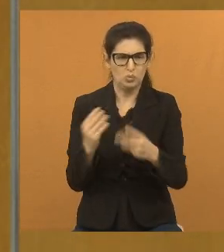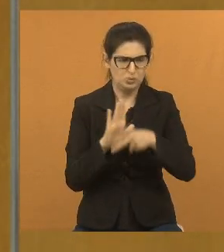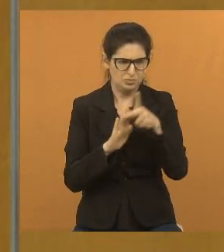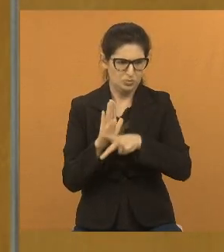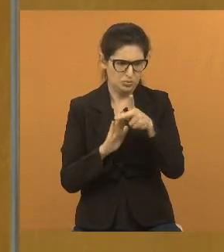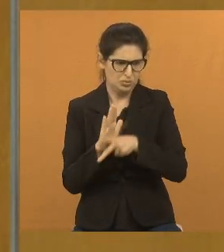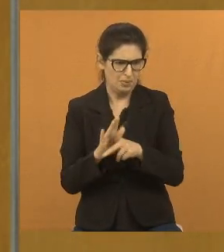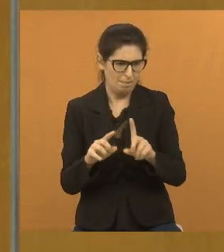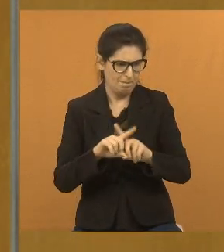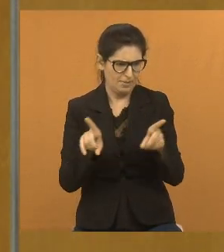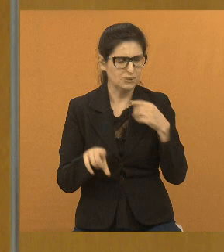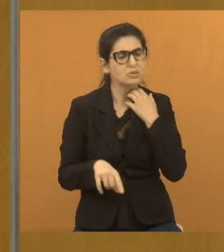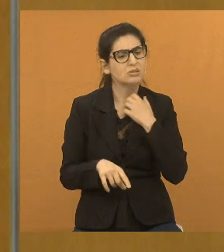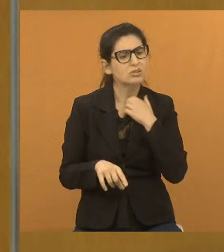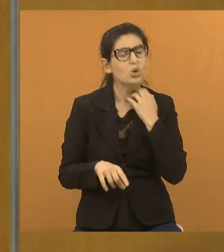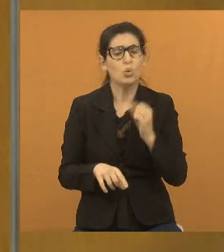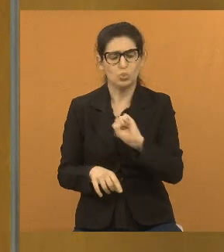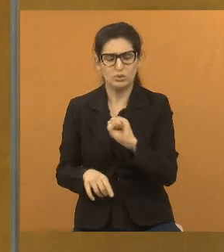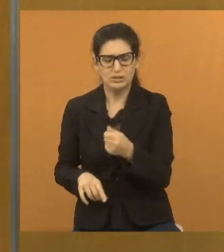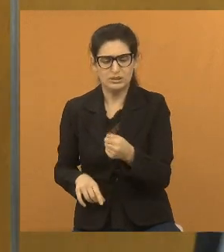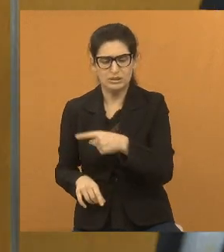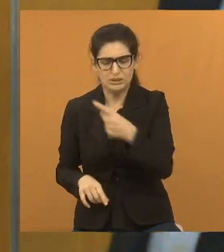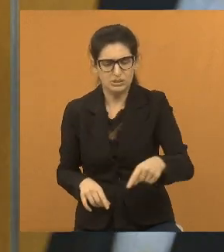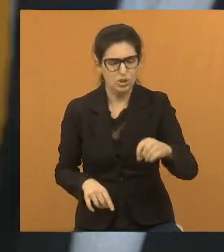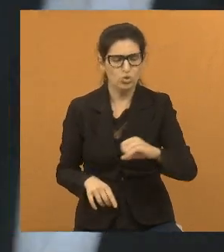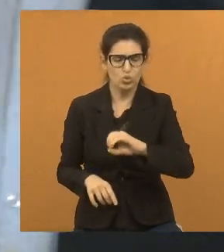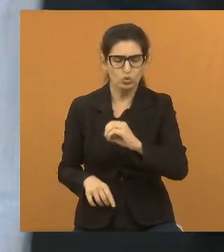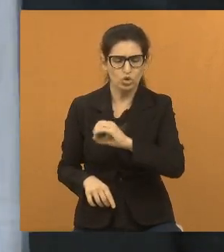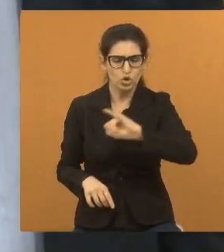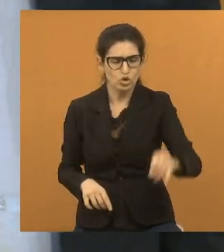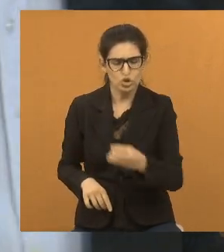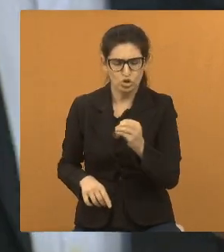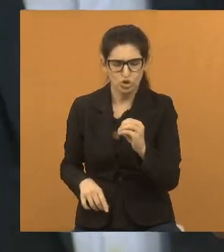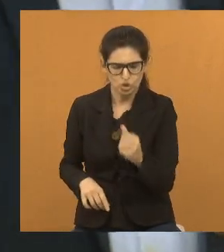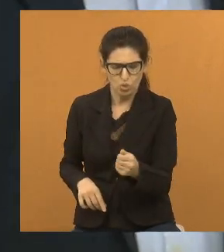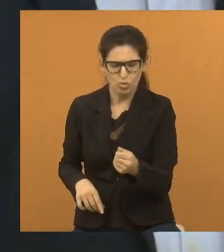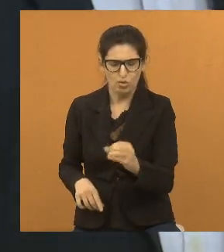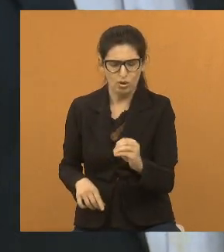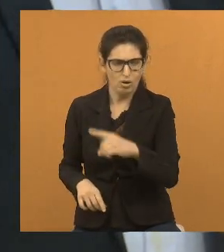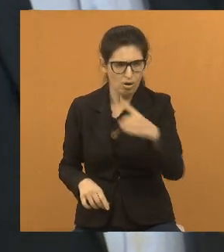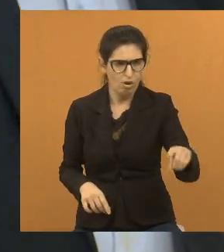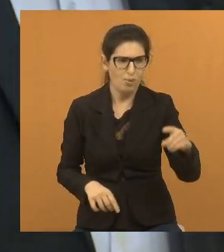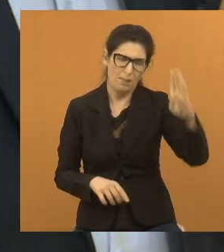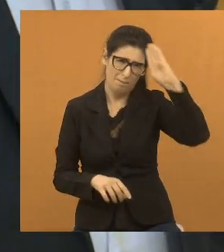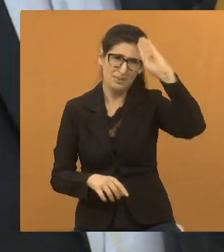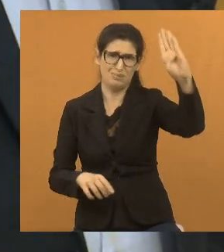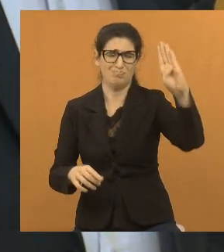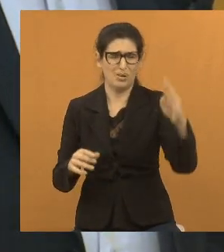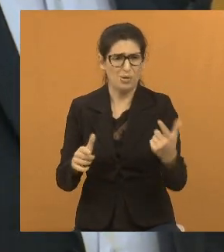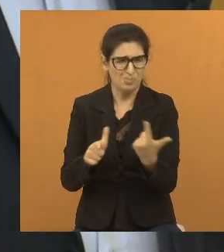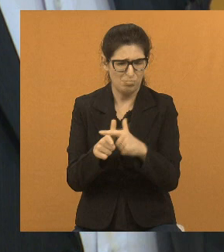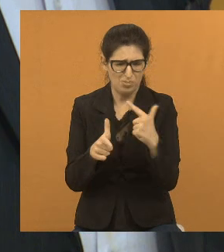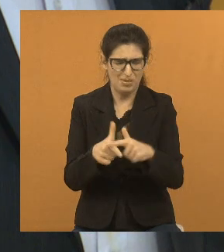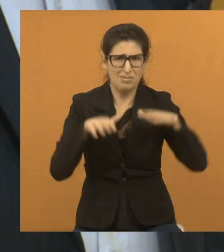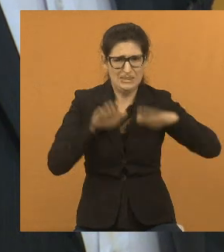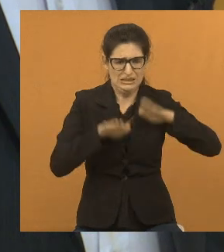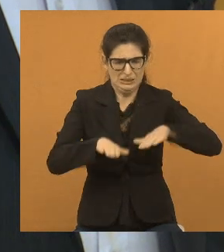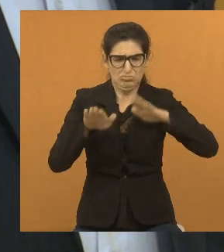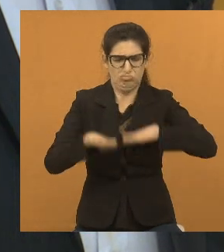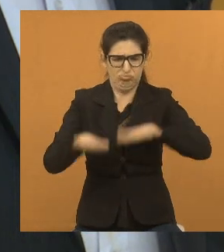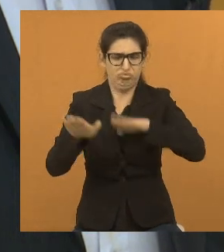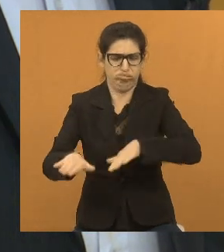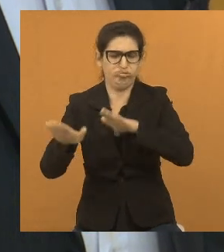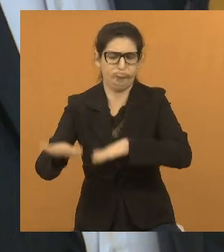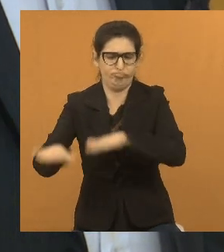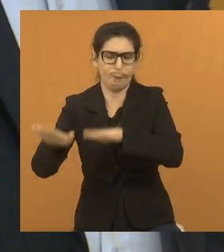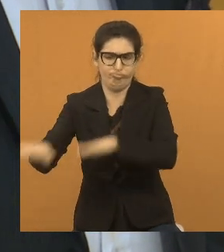na pergunta, a região do São João, hoje nós elencamos como o nosso principal problema, né, de fluidez de trânsito na cidade de